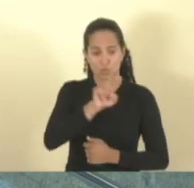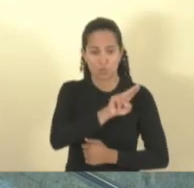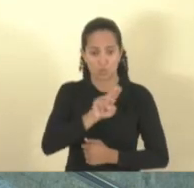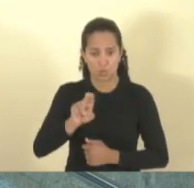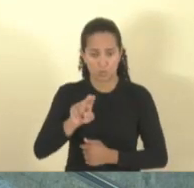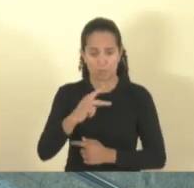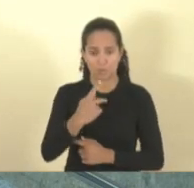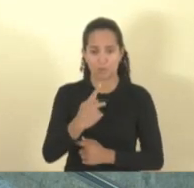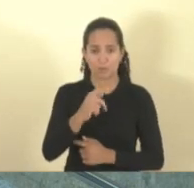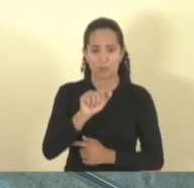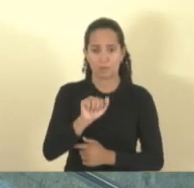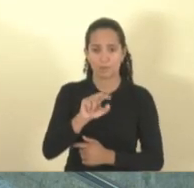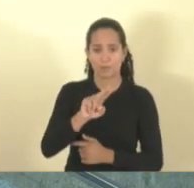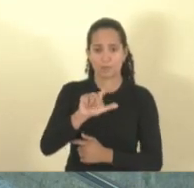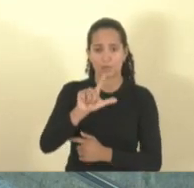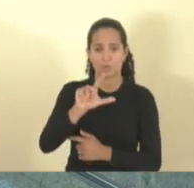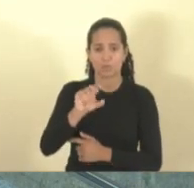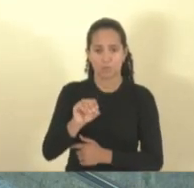Torres.